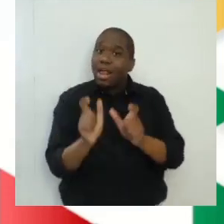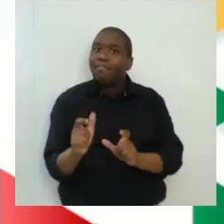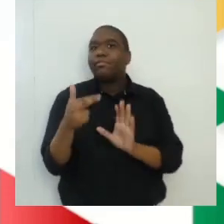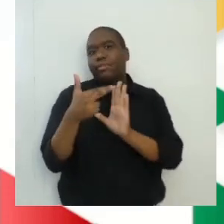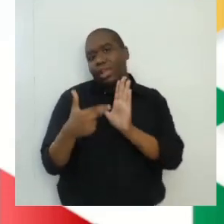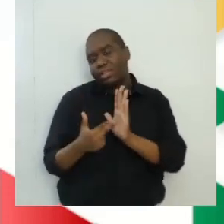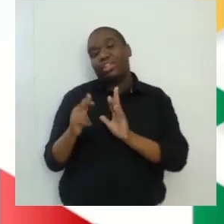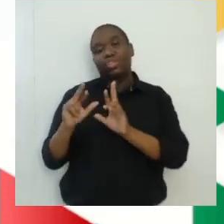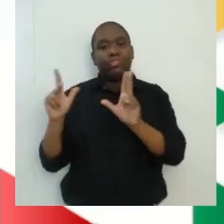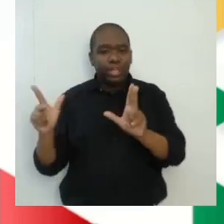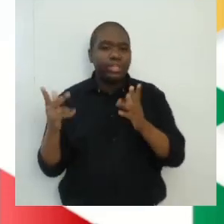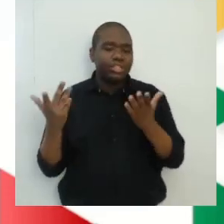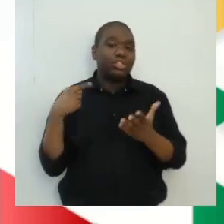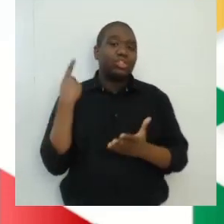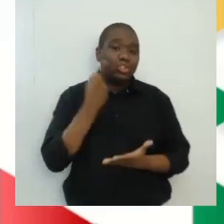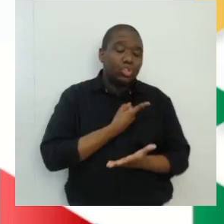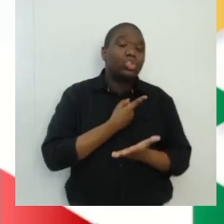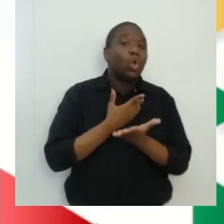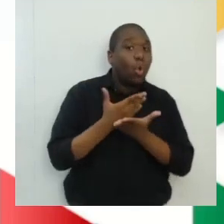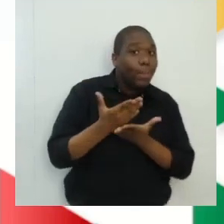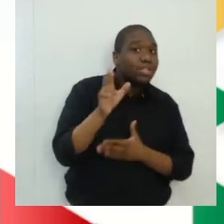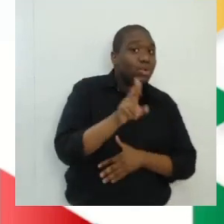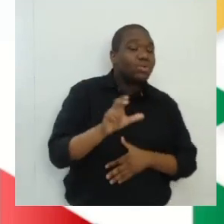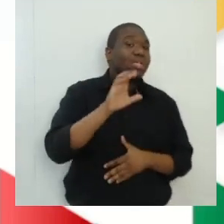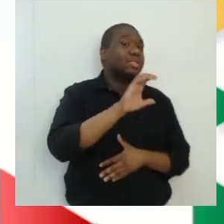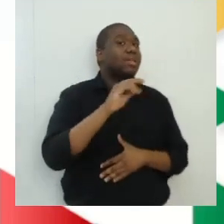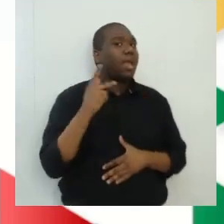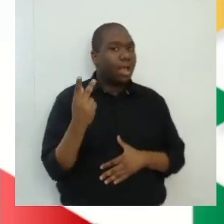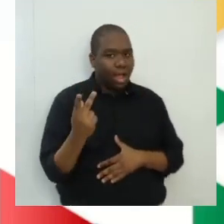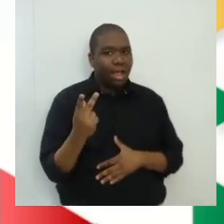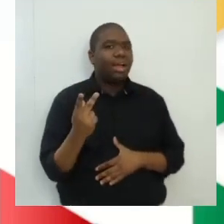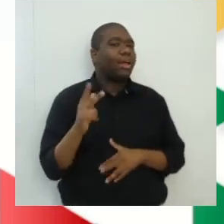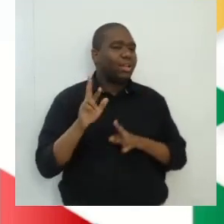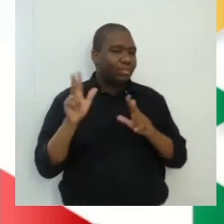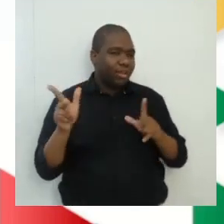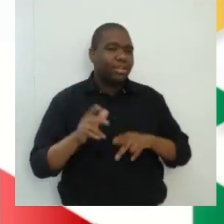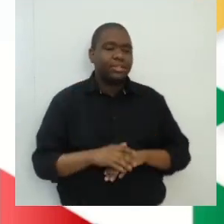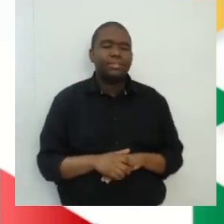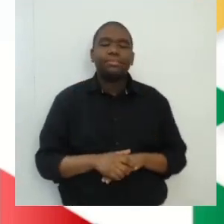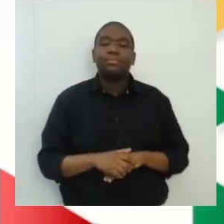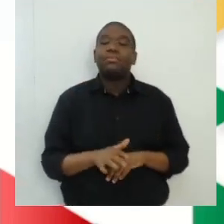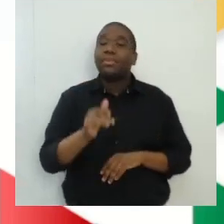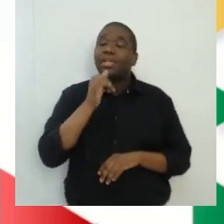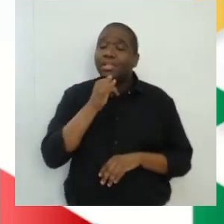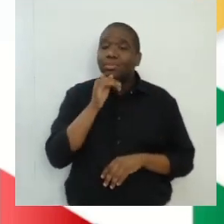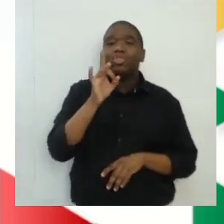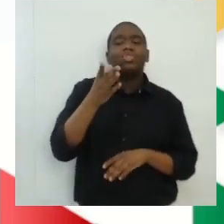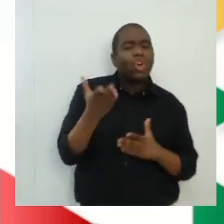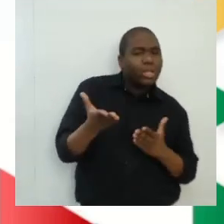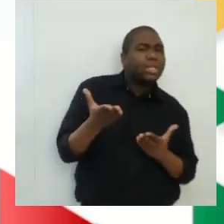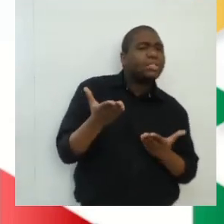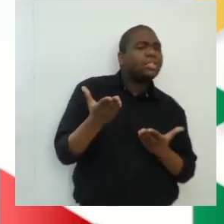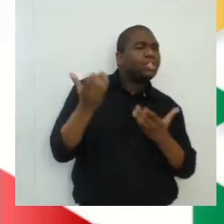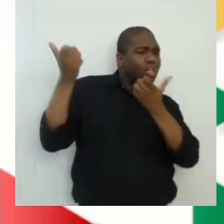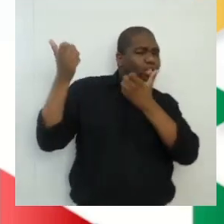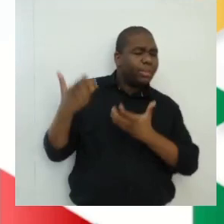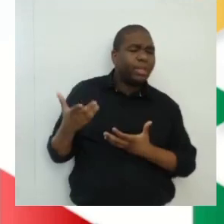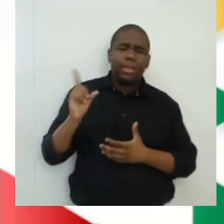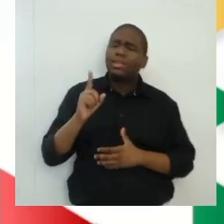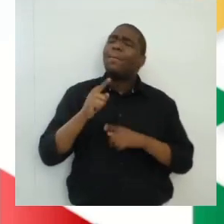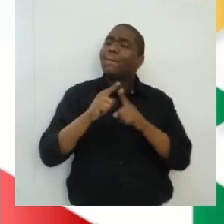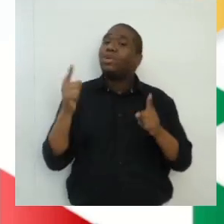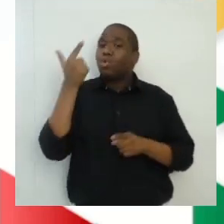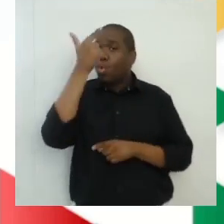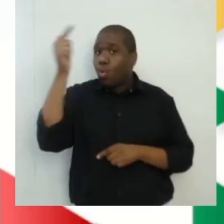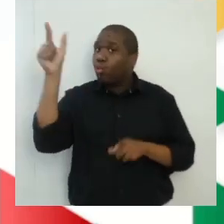nessas exceções que a gente entra com o CH. Não só nesses casos, mas em todos os outros o CH